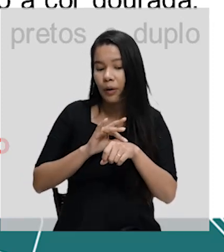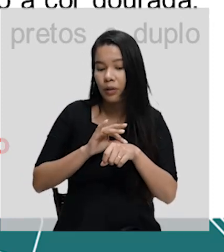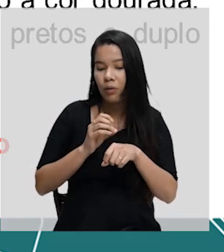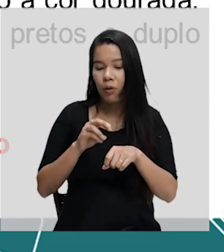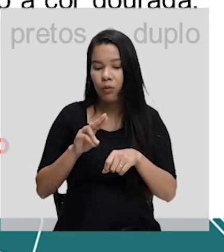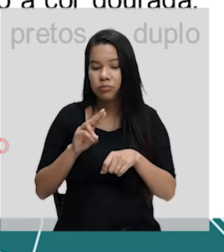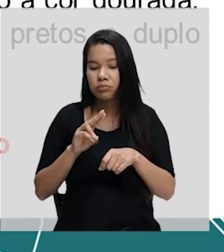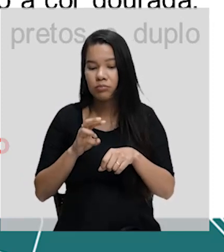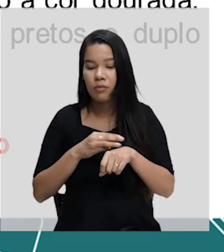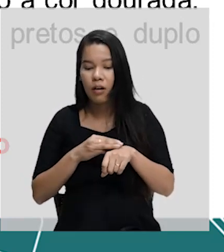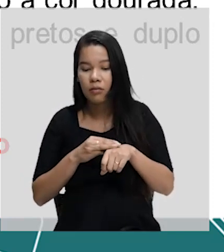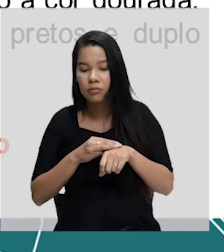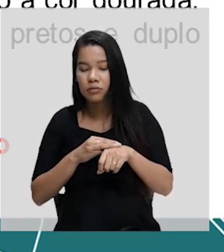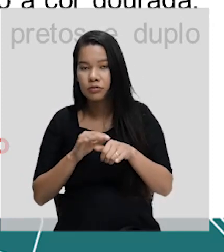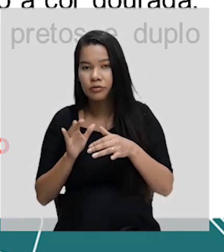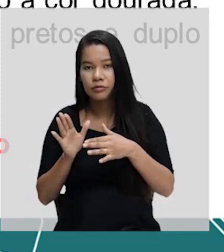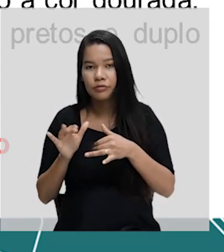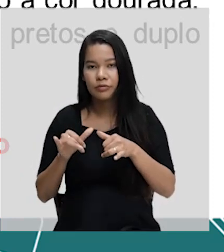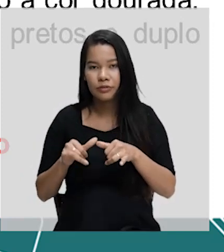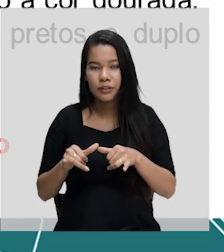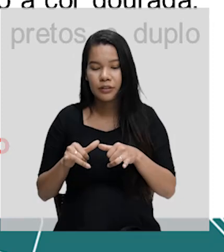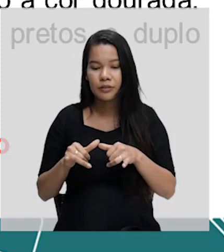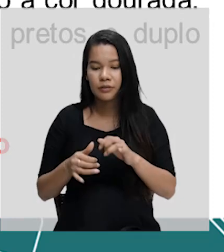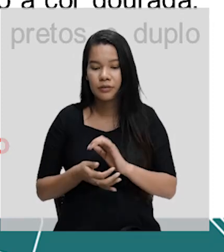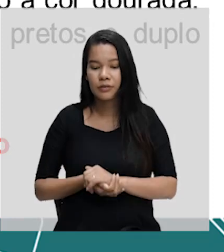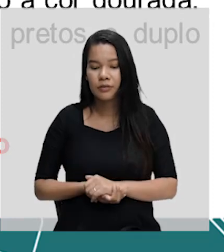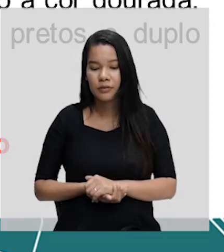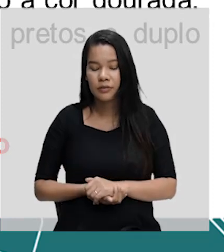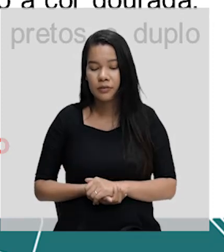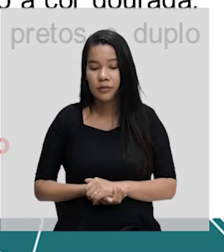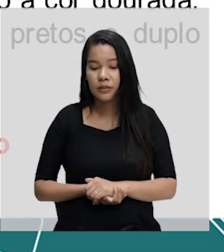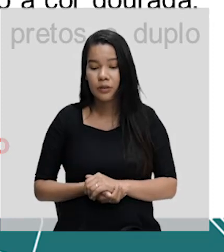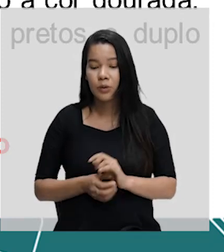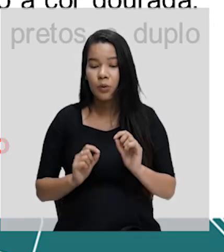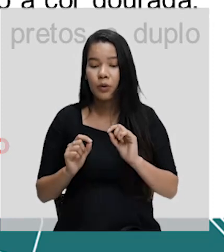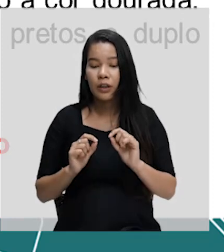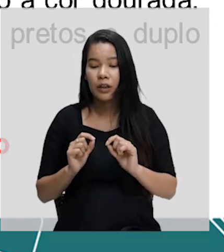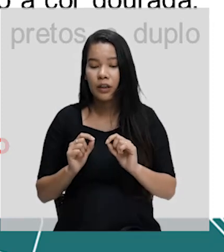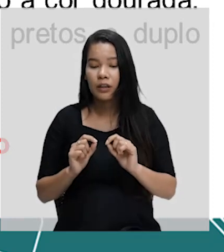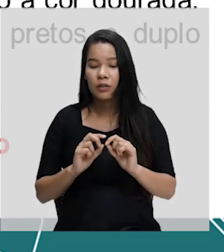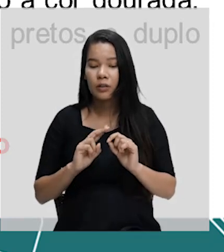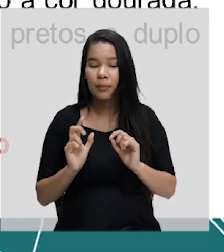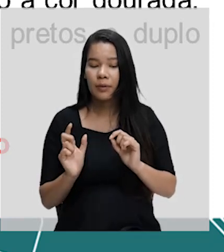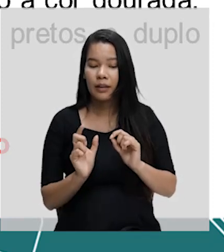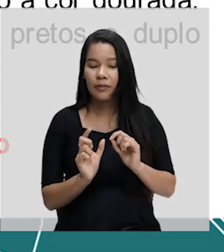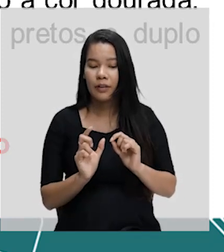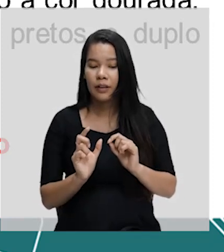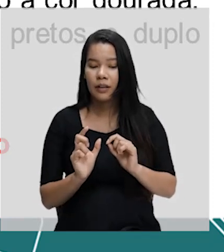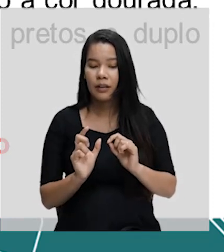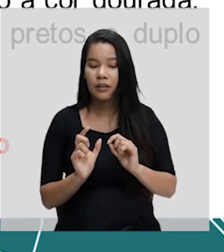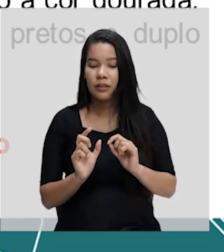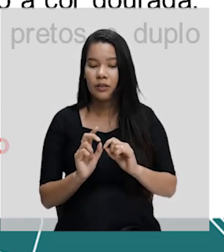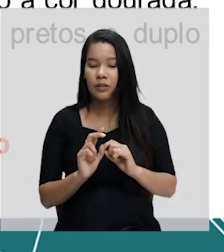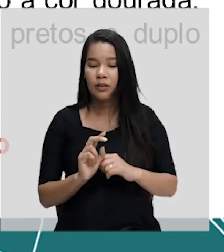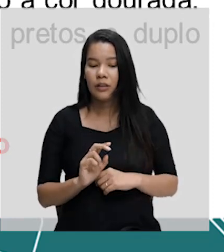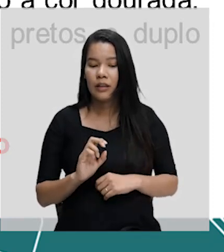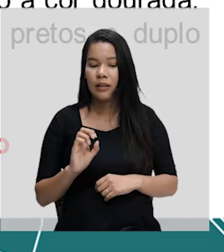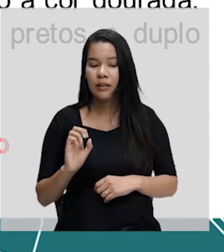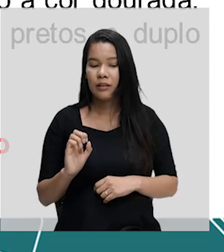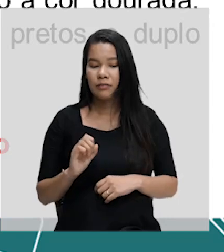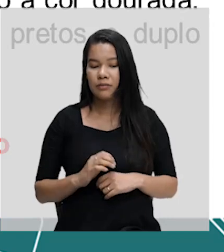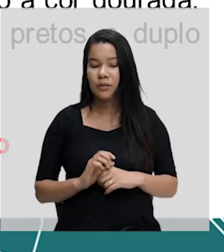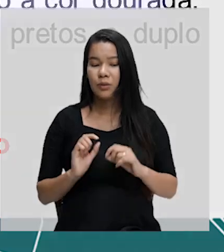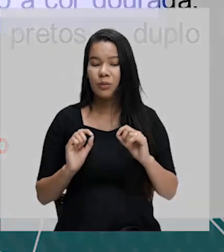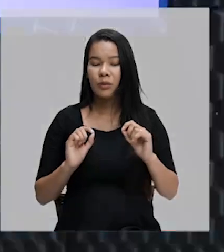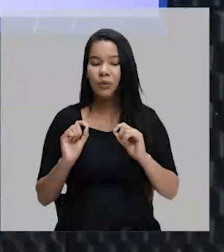aqui a epistasia recessiva. O que é epistasia, pessoal? É quando um par de alelo ele